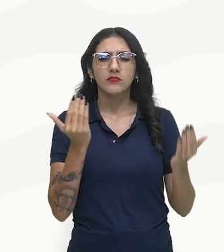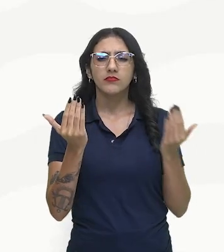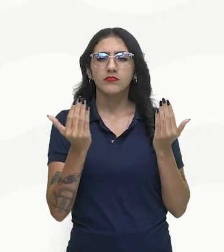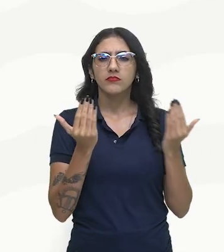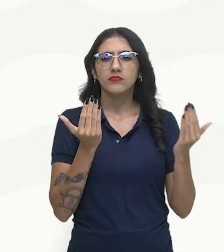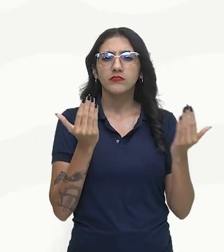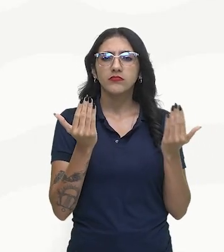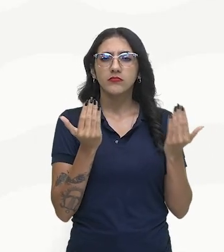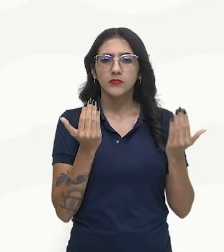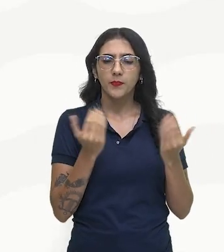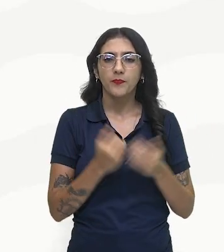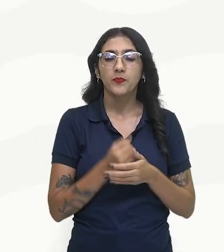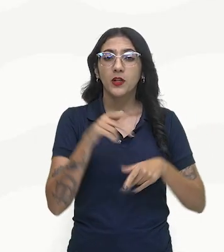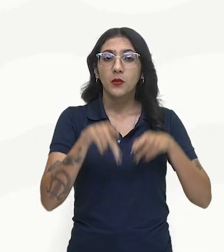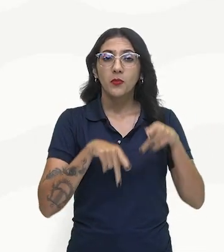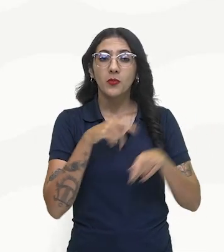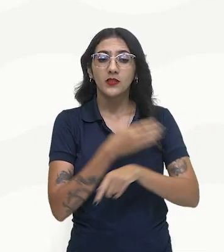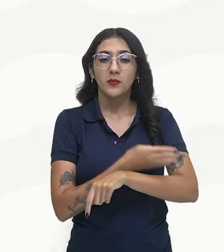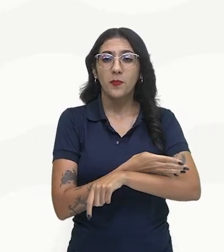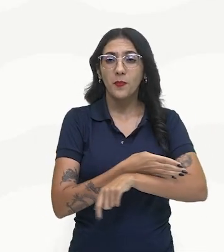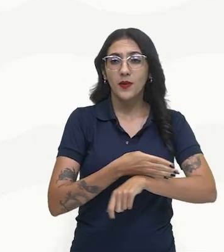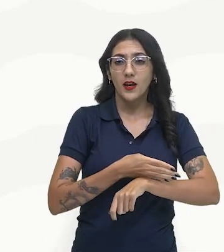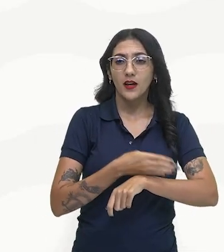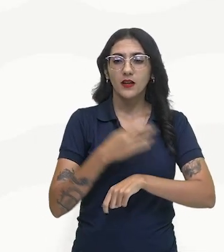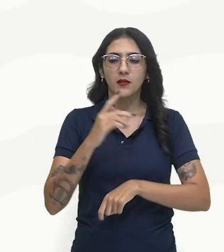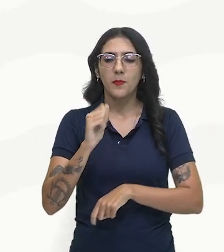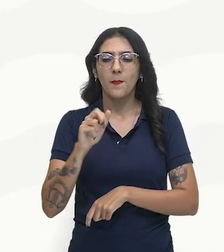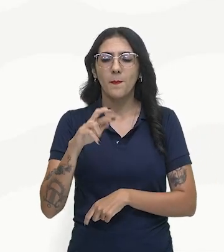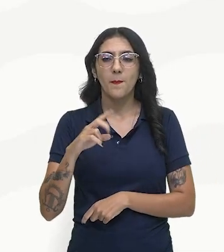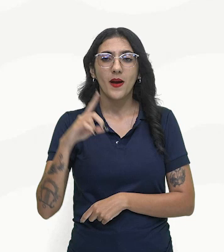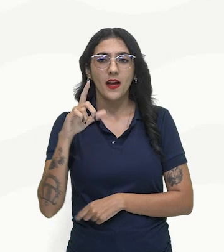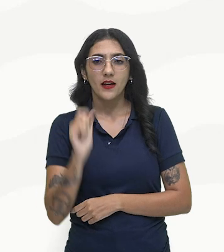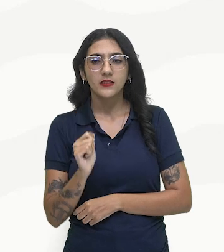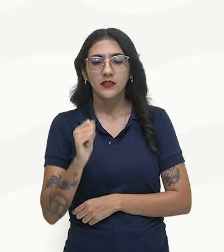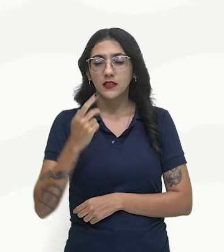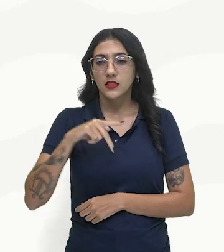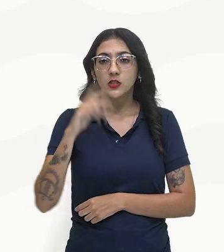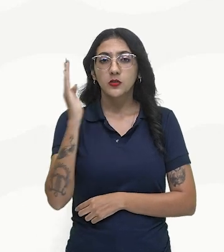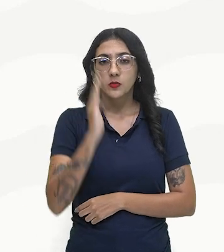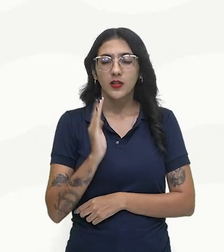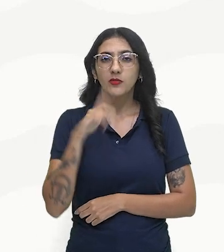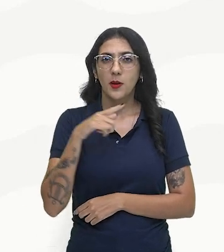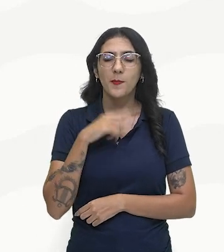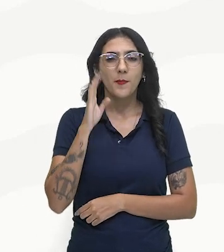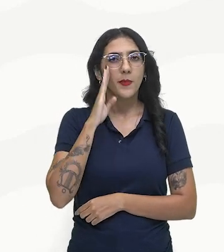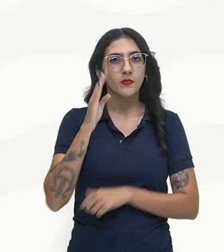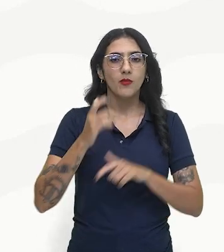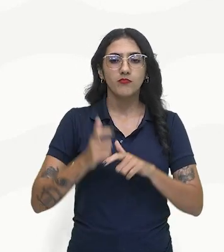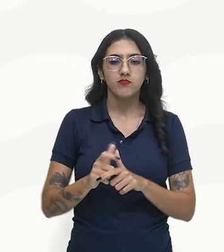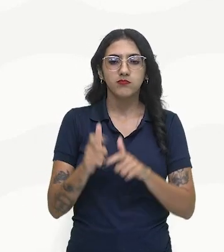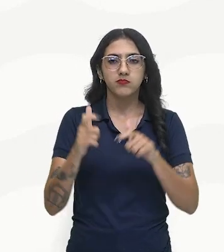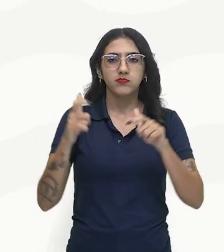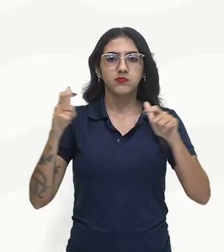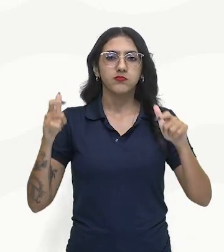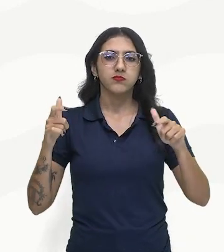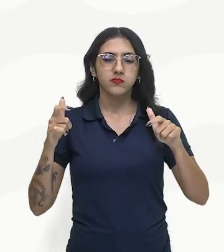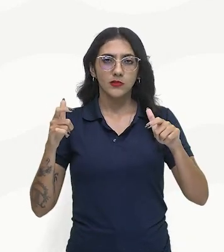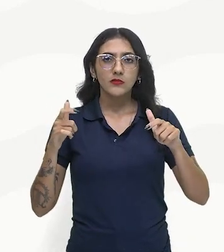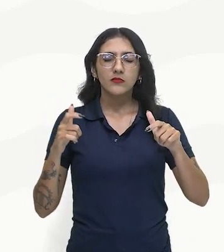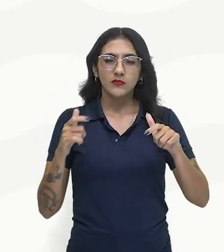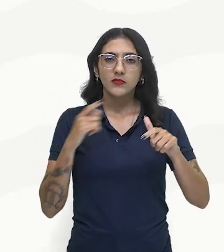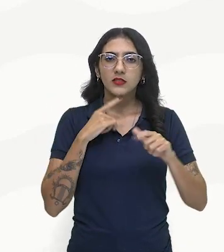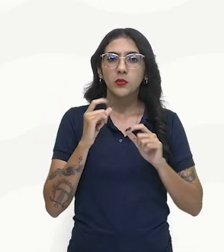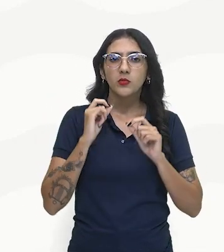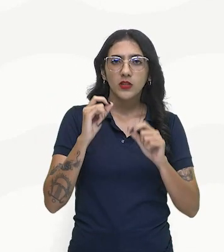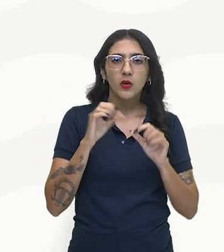de que a população branca e a população parda no território brasileiro é a grande maioria. A gente está pegando aí as